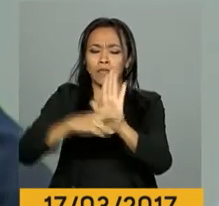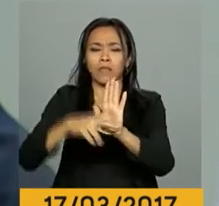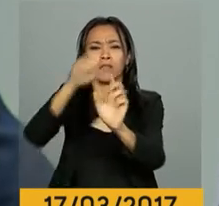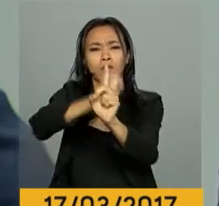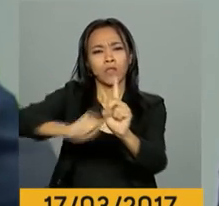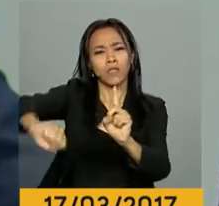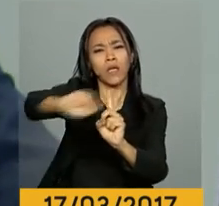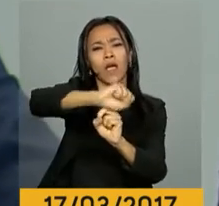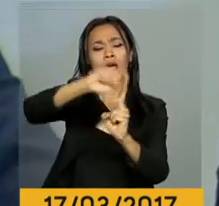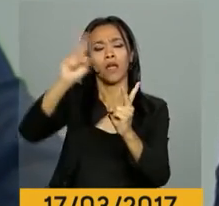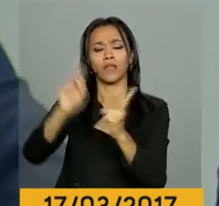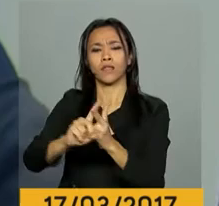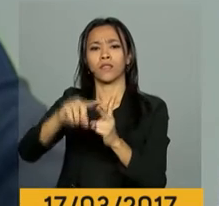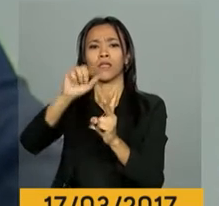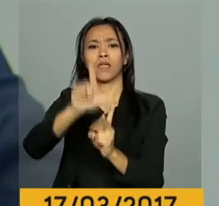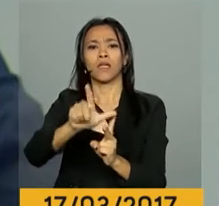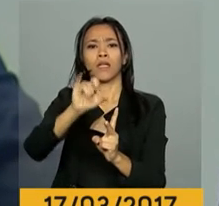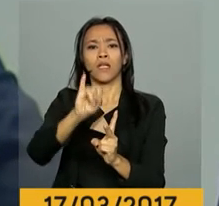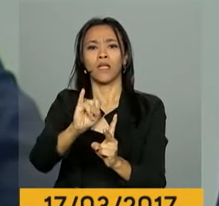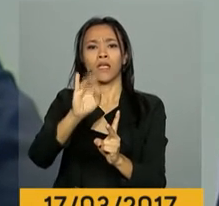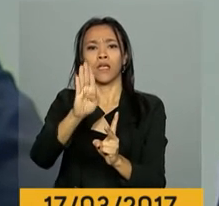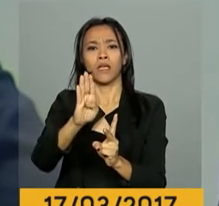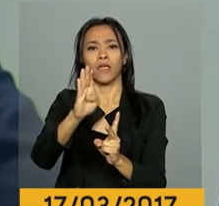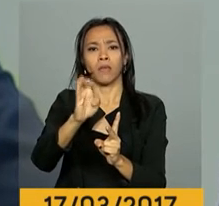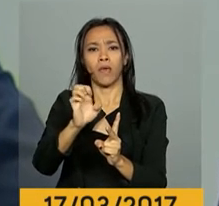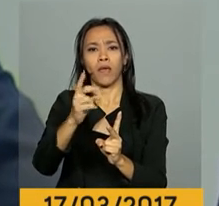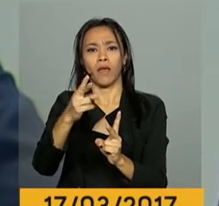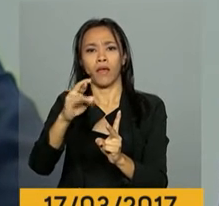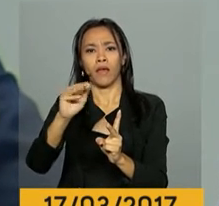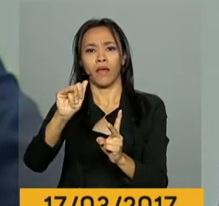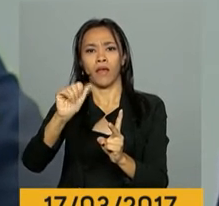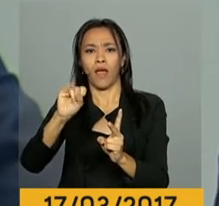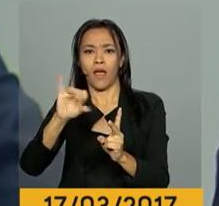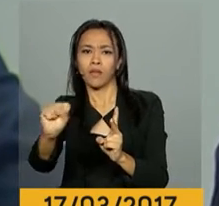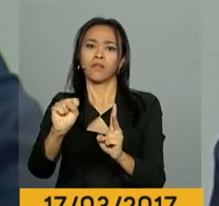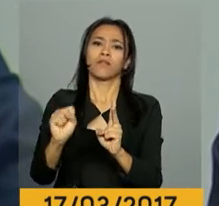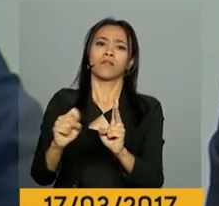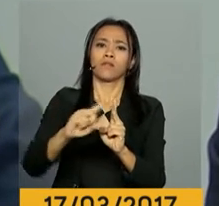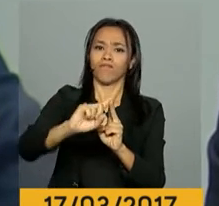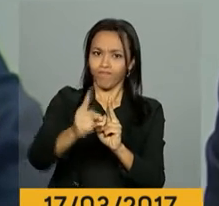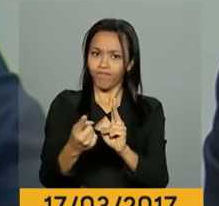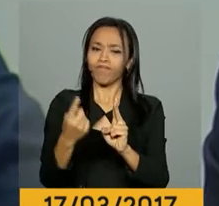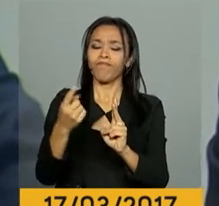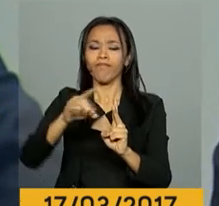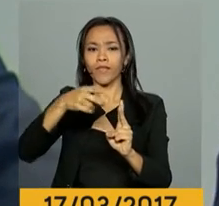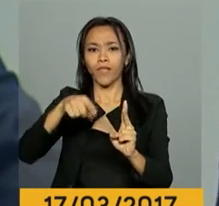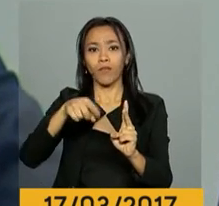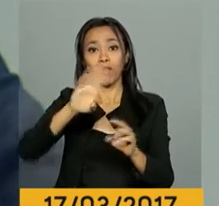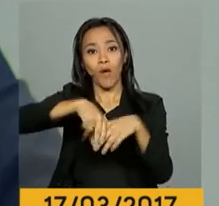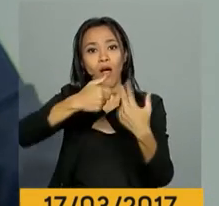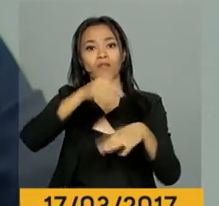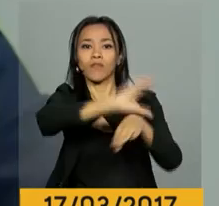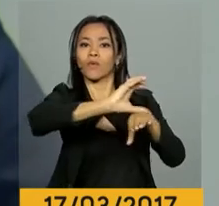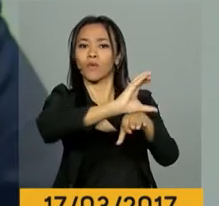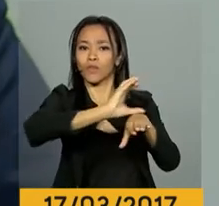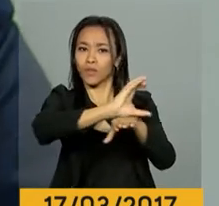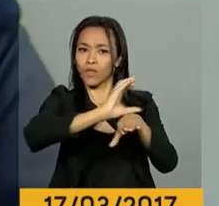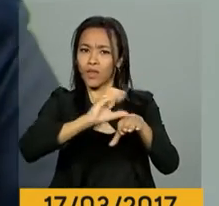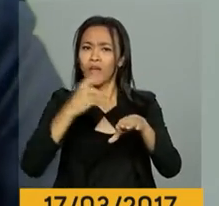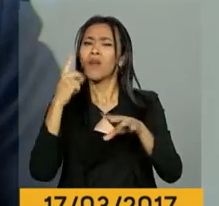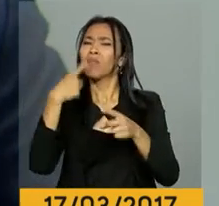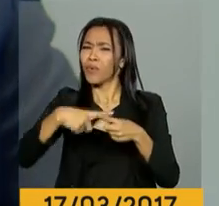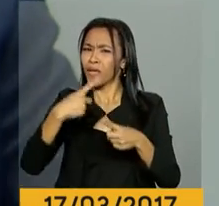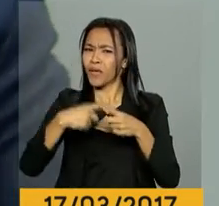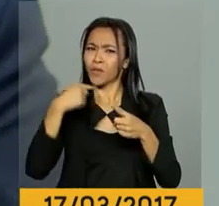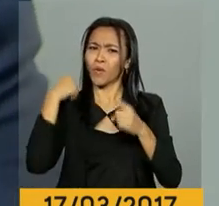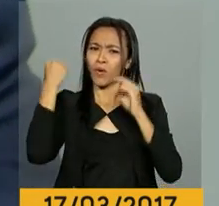os princípios liberais. Então, nós desfrutamos enormemente dos princípios liberais com a Constituição. Estou fazendo essa